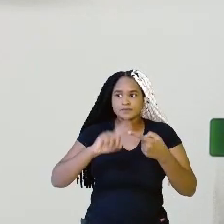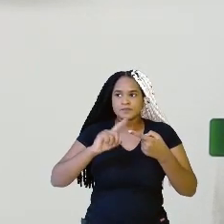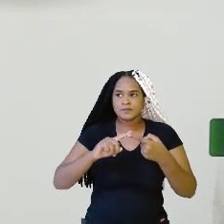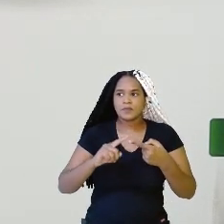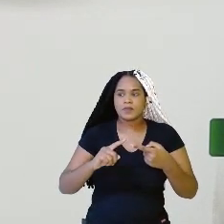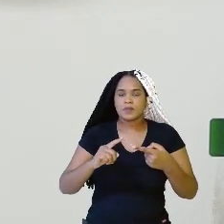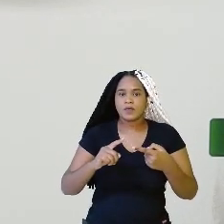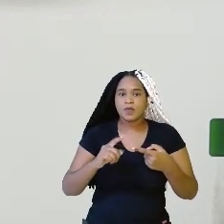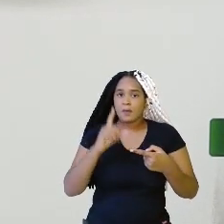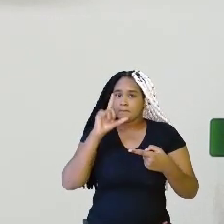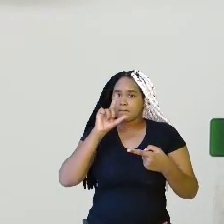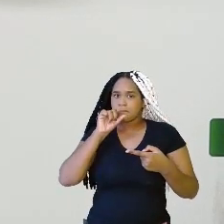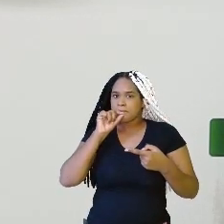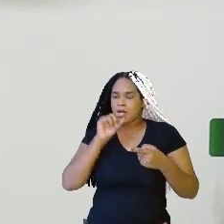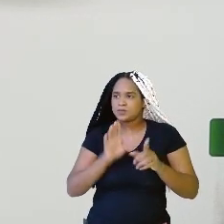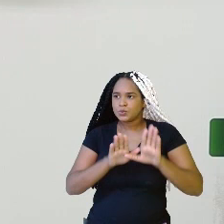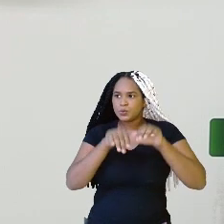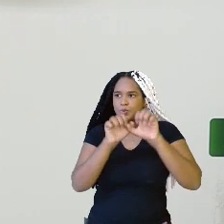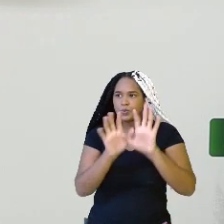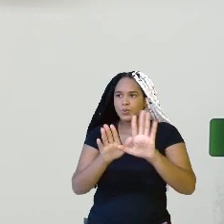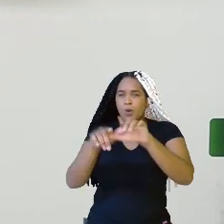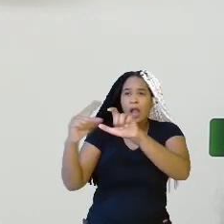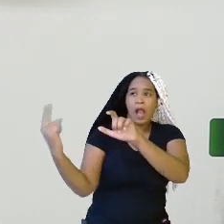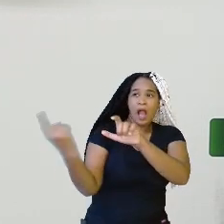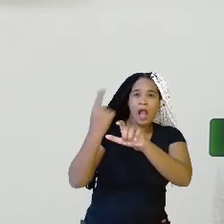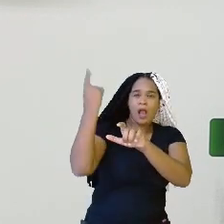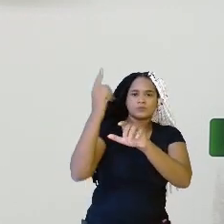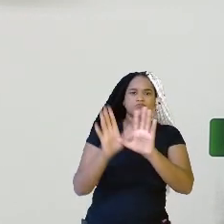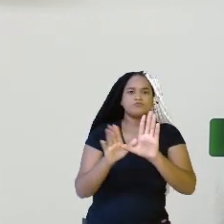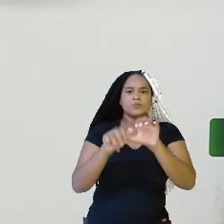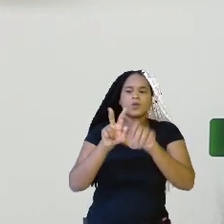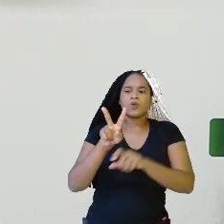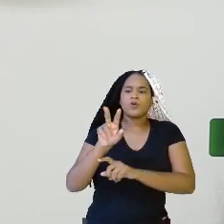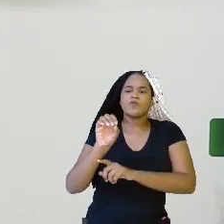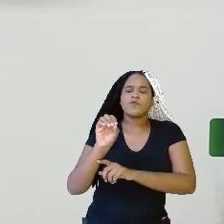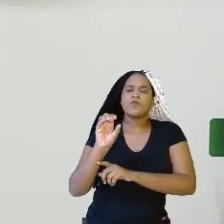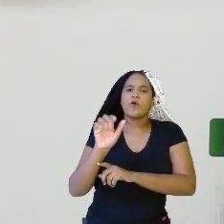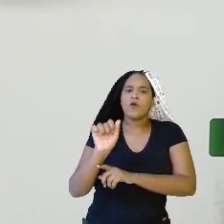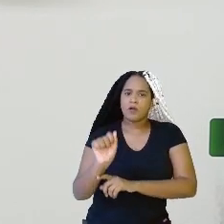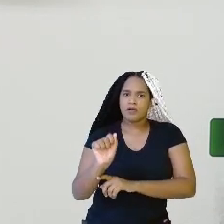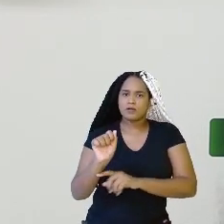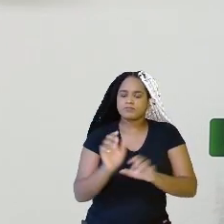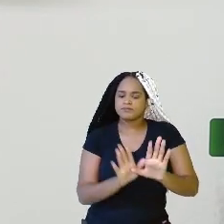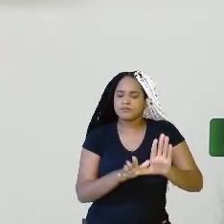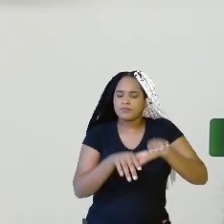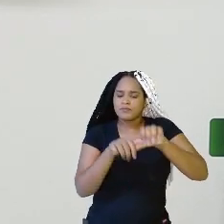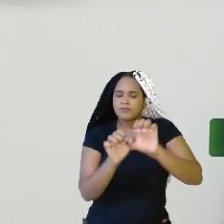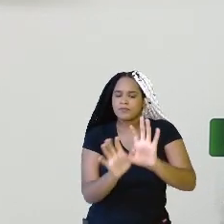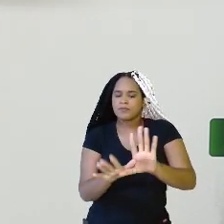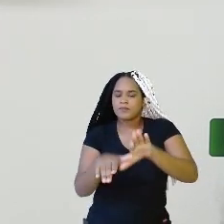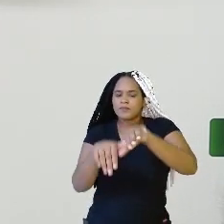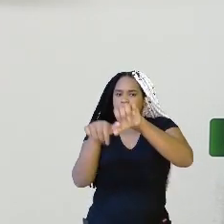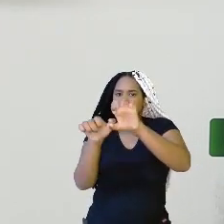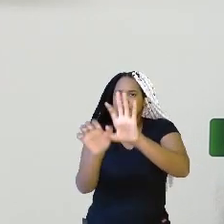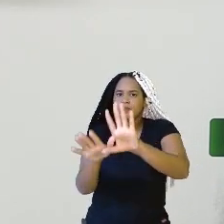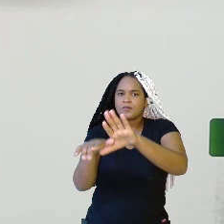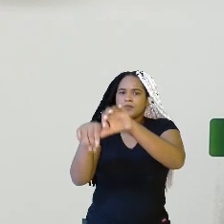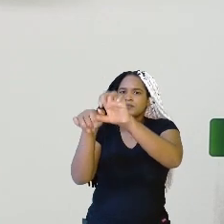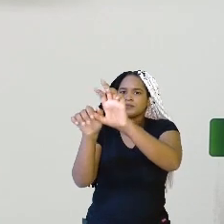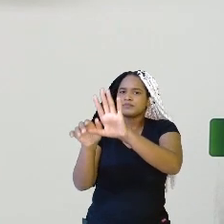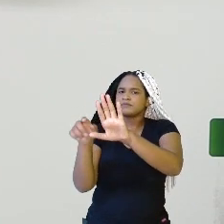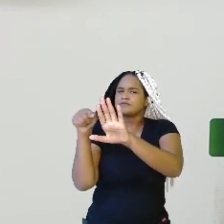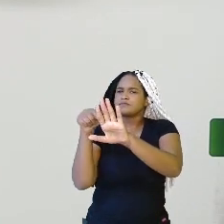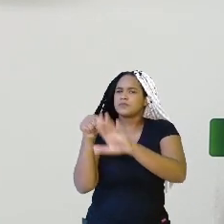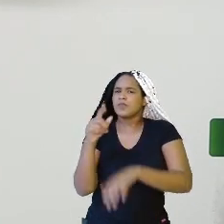pássaro voa alto. O verbo aí é o verbo voar, e está conjugado aí voa. O pássaro voa alto. Se eu digo a você